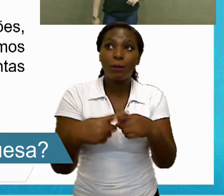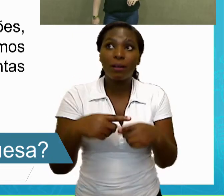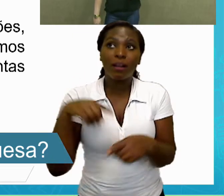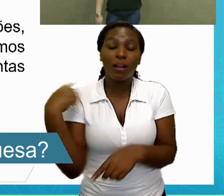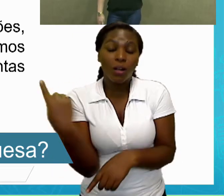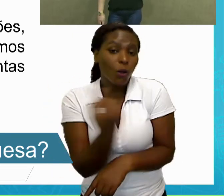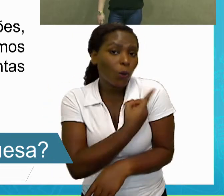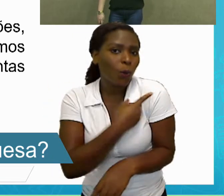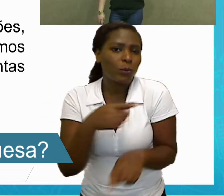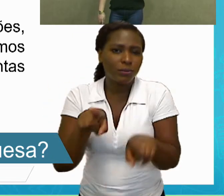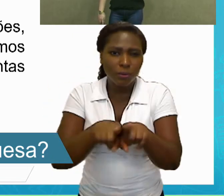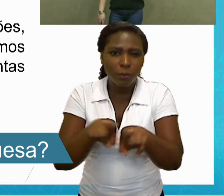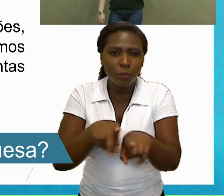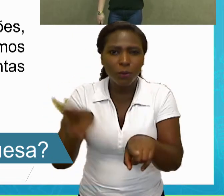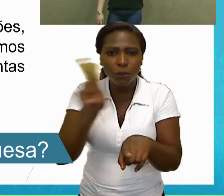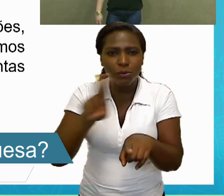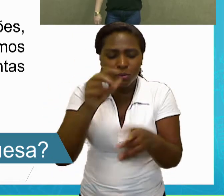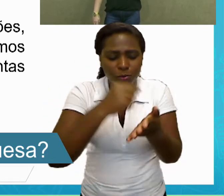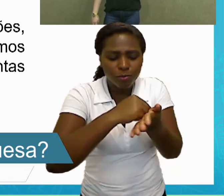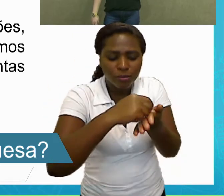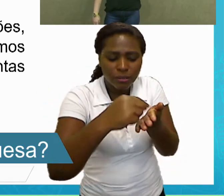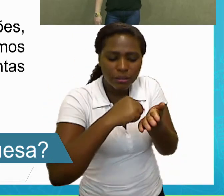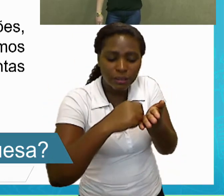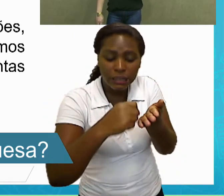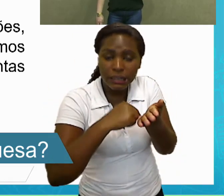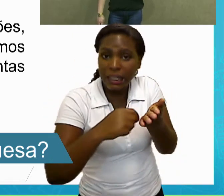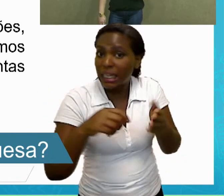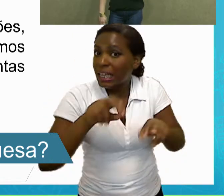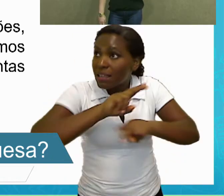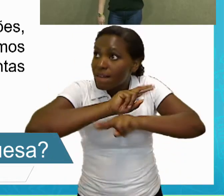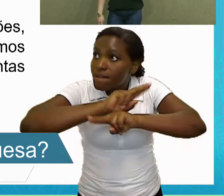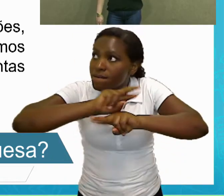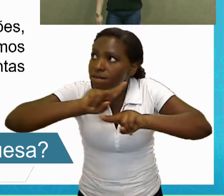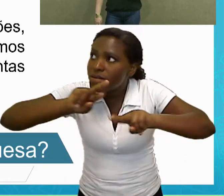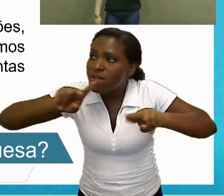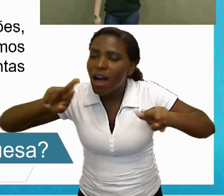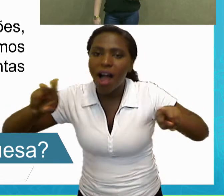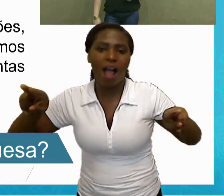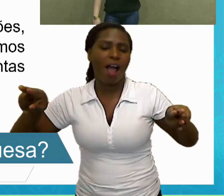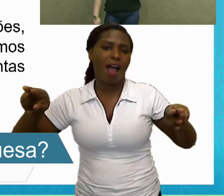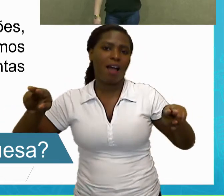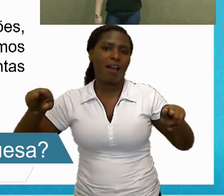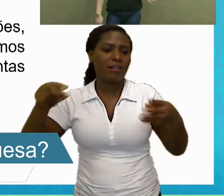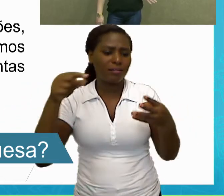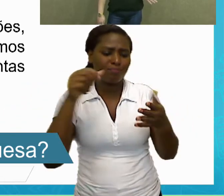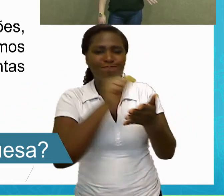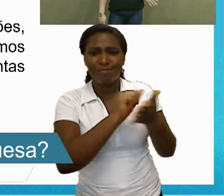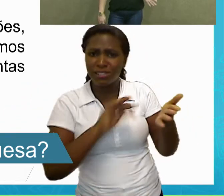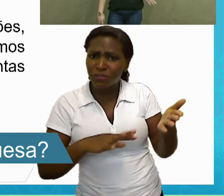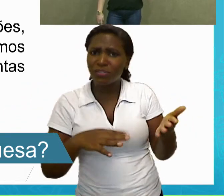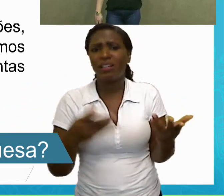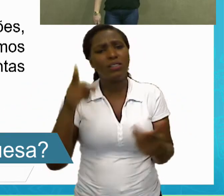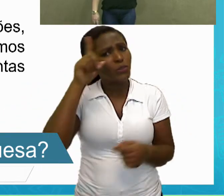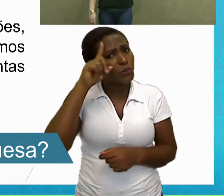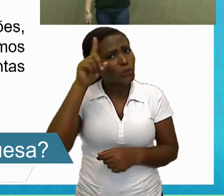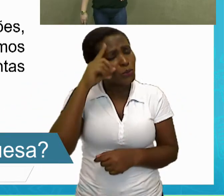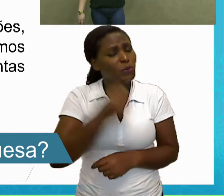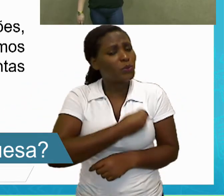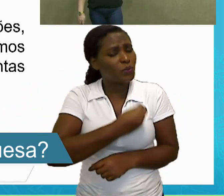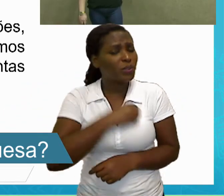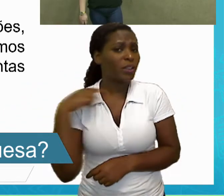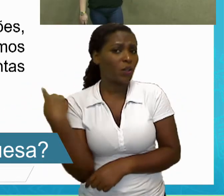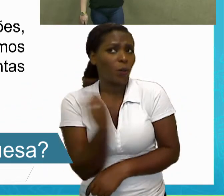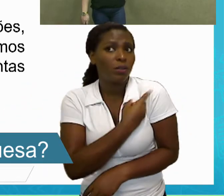etapas. Escrever aplica-se na hora de passarmos informações, sejam em recados,